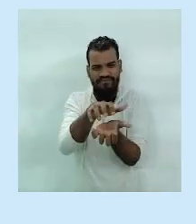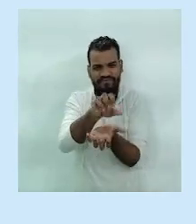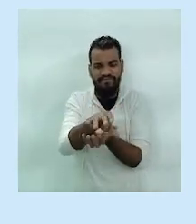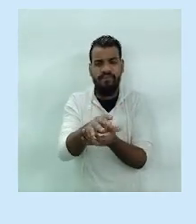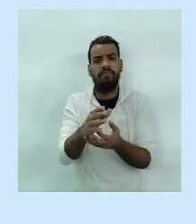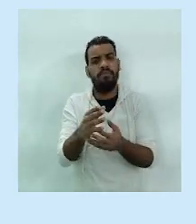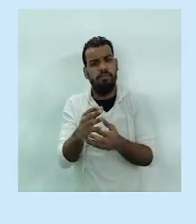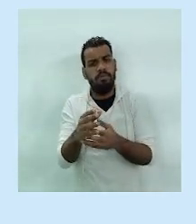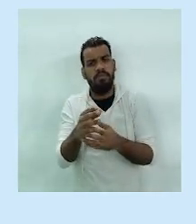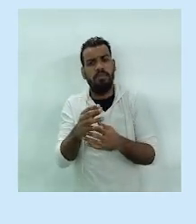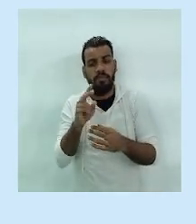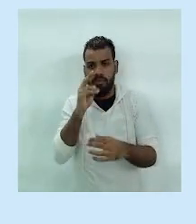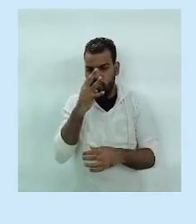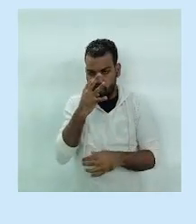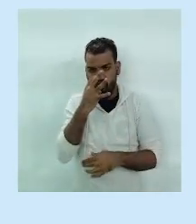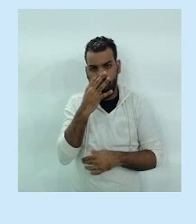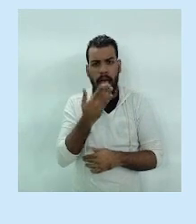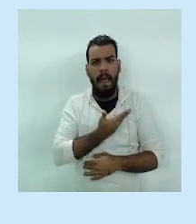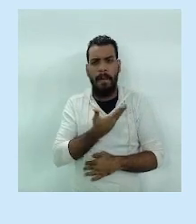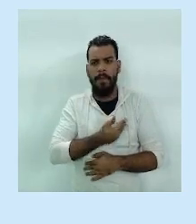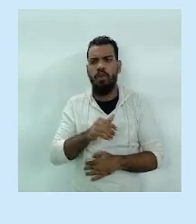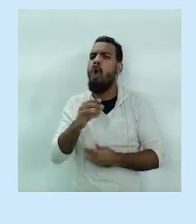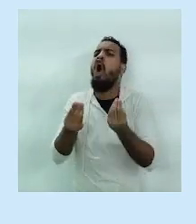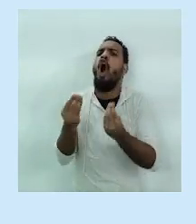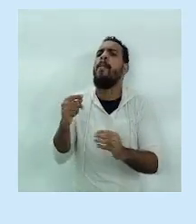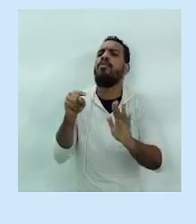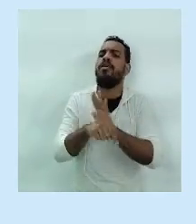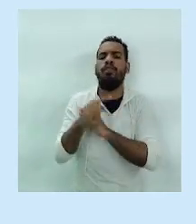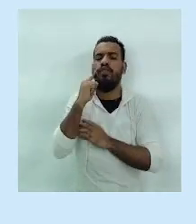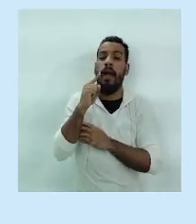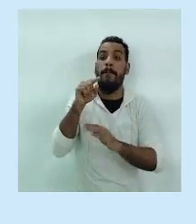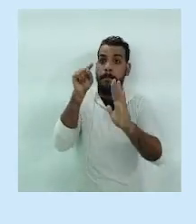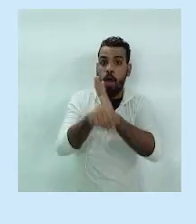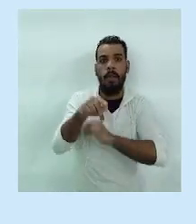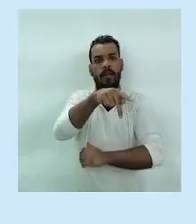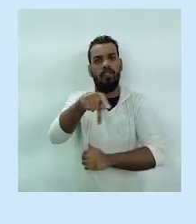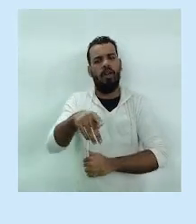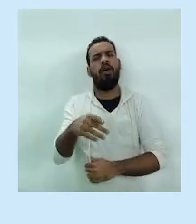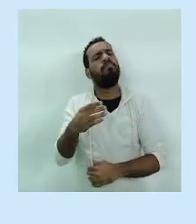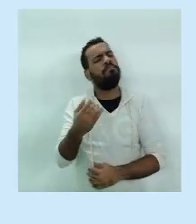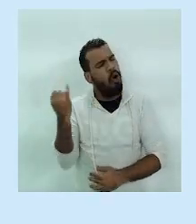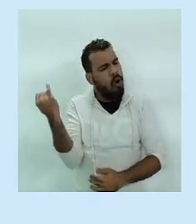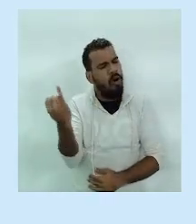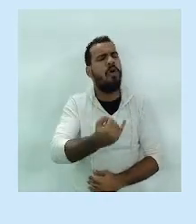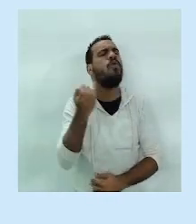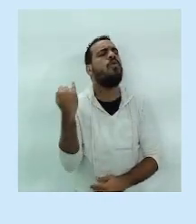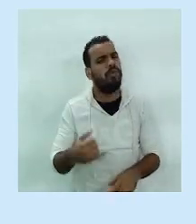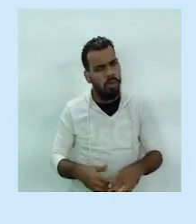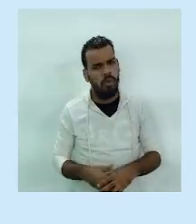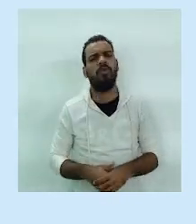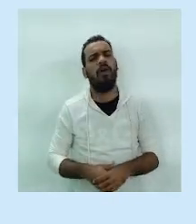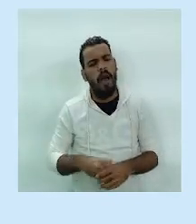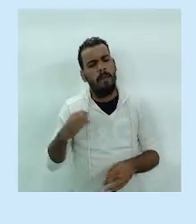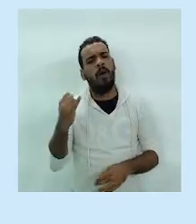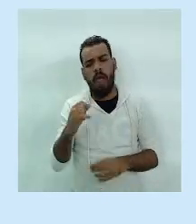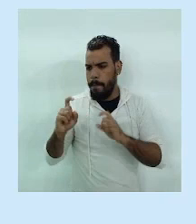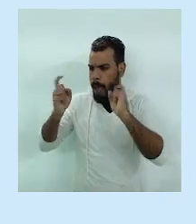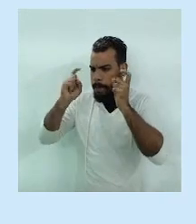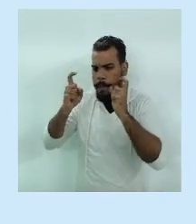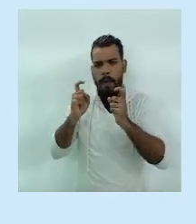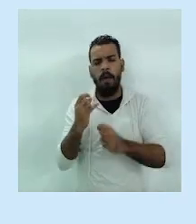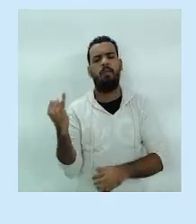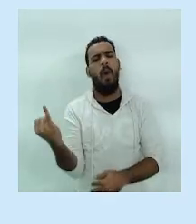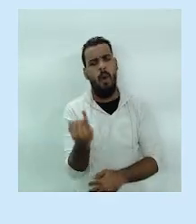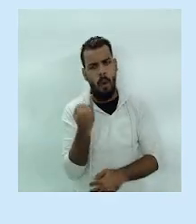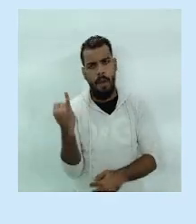amigos, pesquisem bastante, converse com seus professores, que é muito importante esse debate, tá certo?